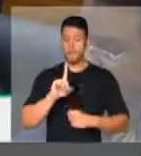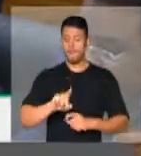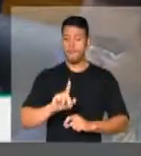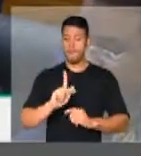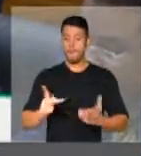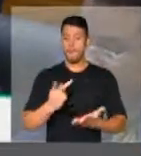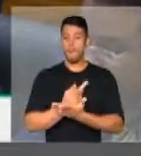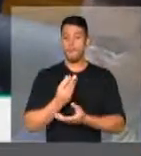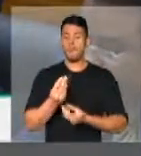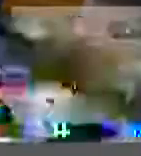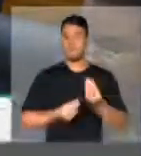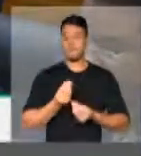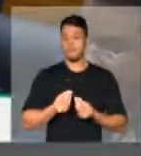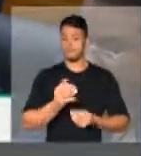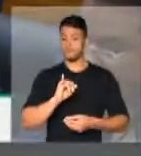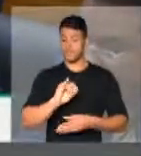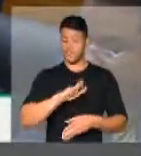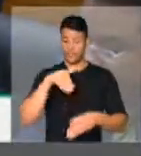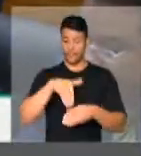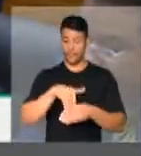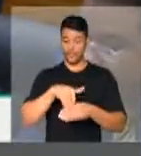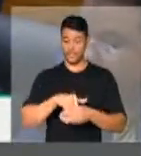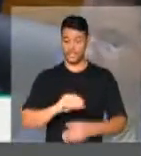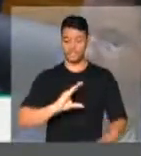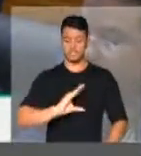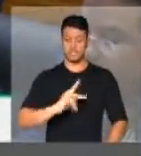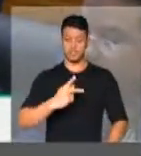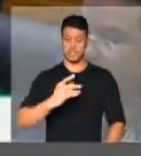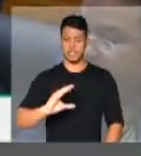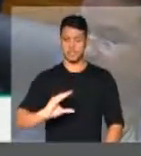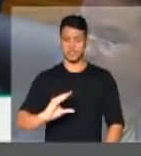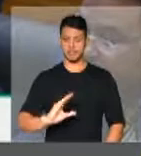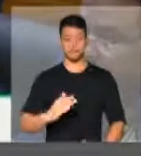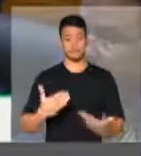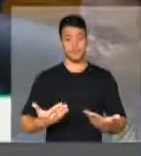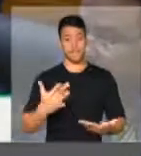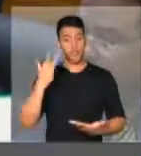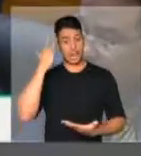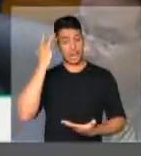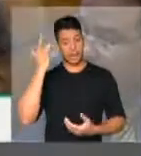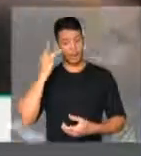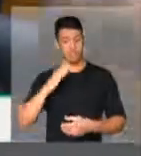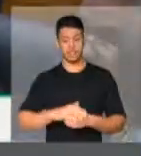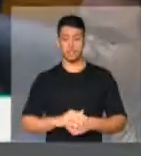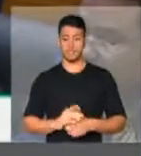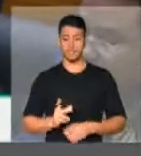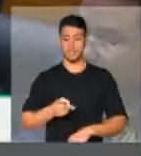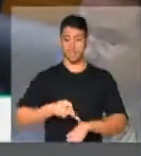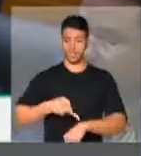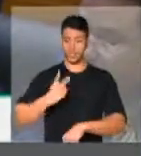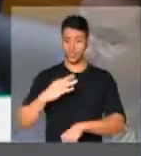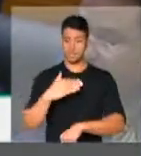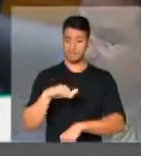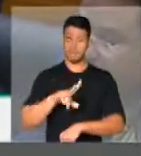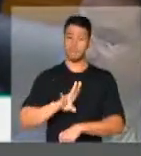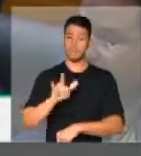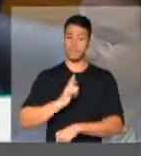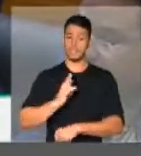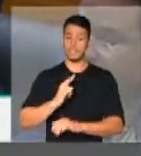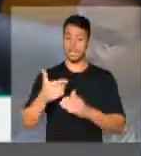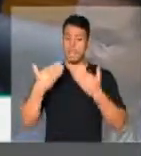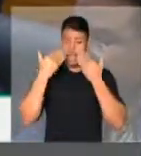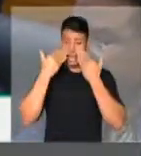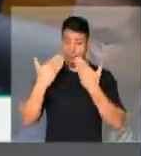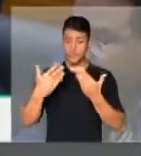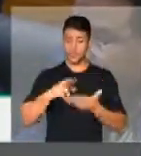dará concretamente com a votação do Código de Processo Penal. Então, amanhã, às 14h30, nós já estamos com a comissão formada, será apresentado o